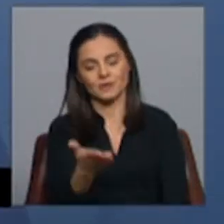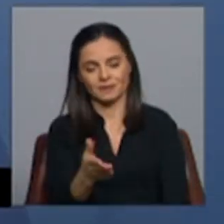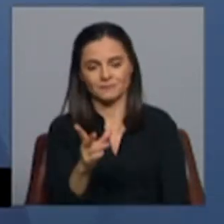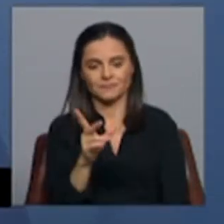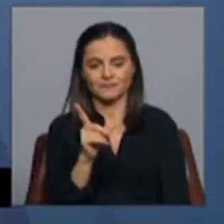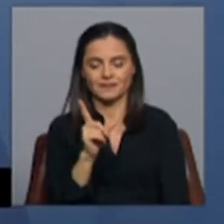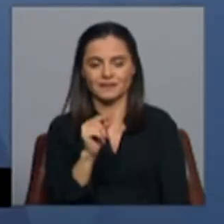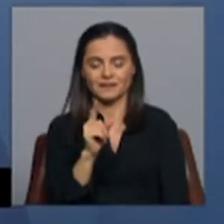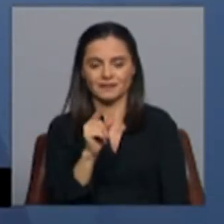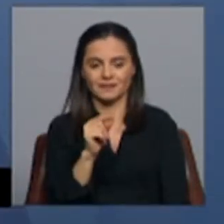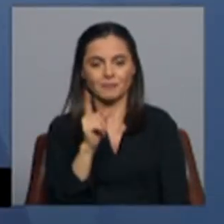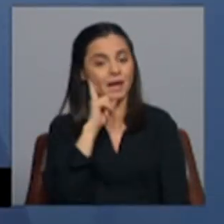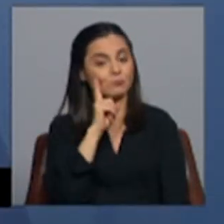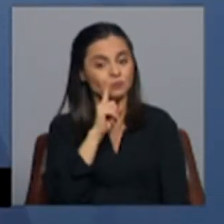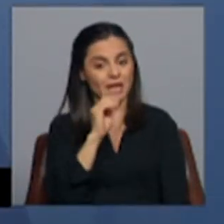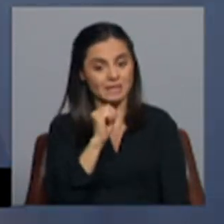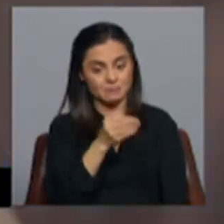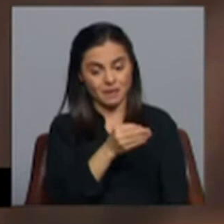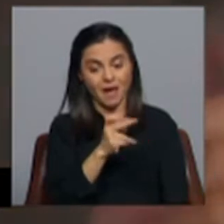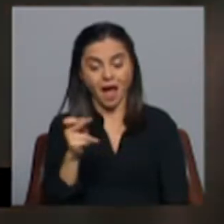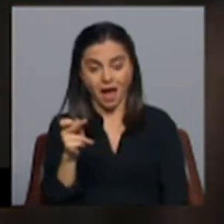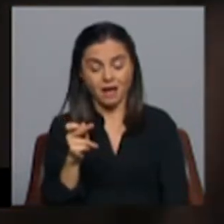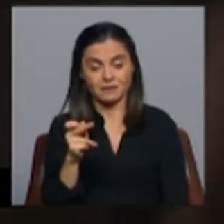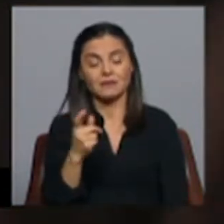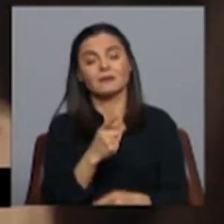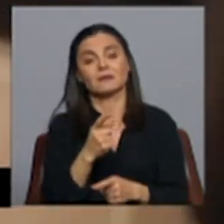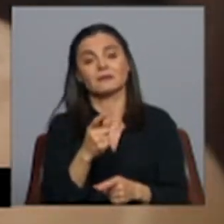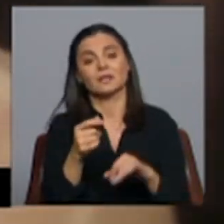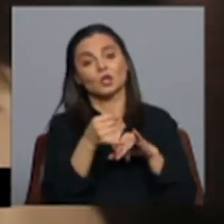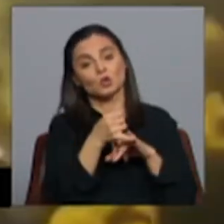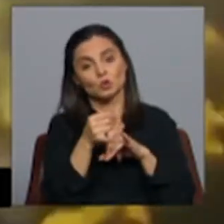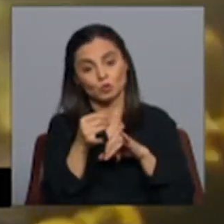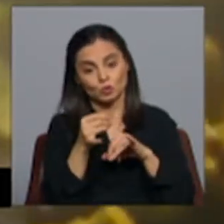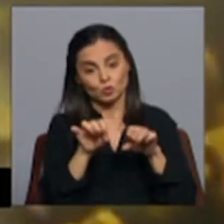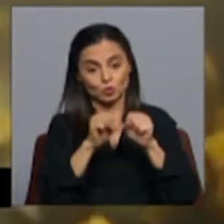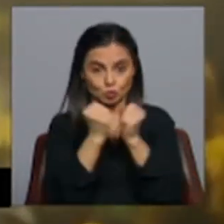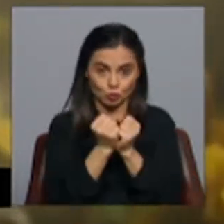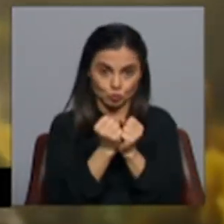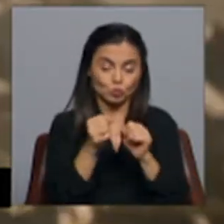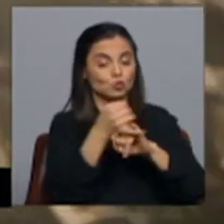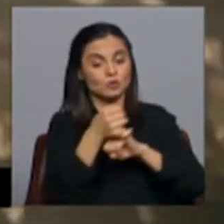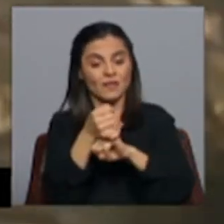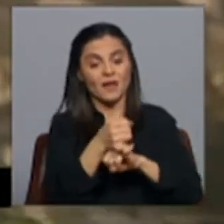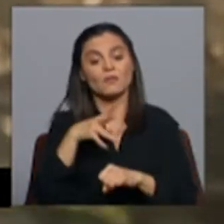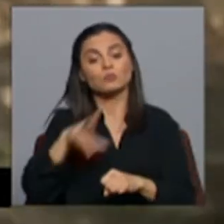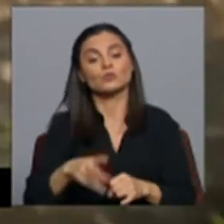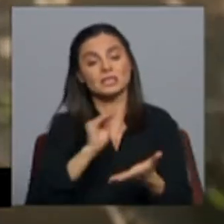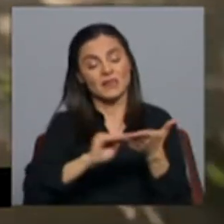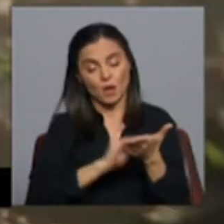da SPA, porque hoje em dia, digamos, a ligação com a indústria discográfica é complicada e a SPA teve